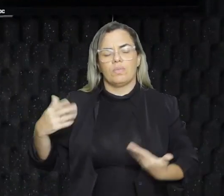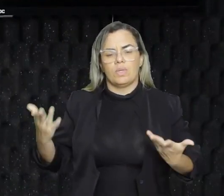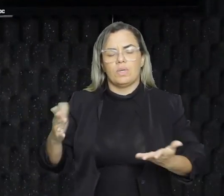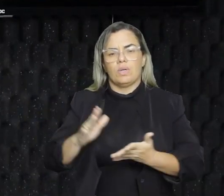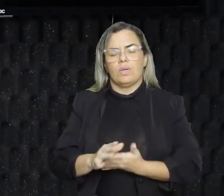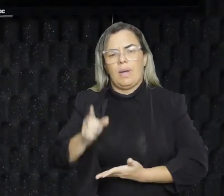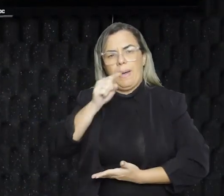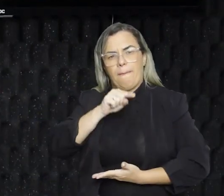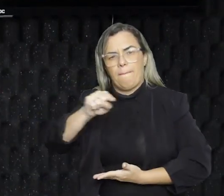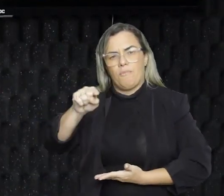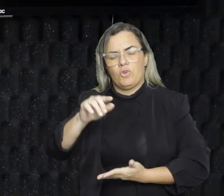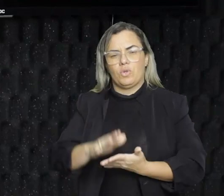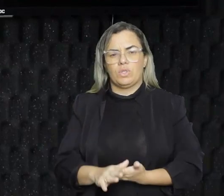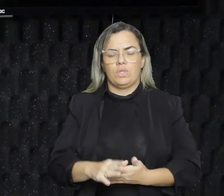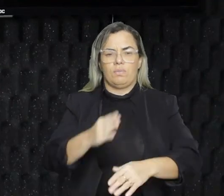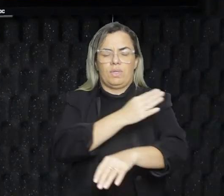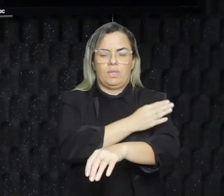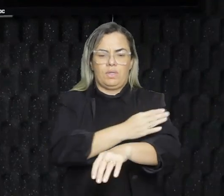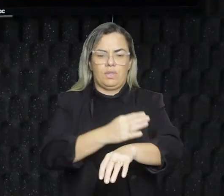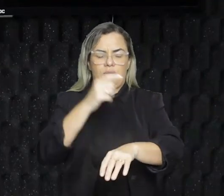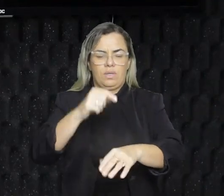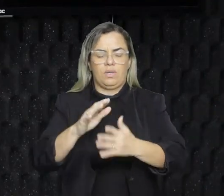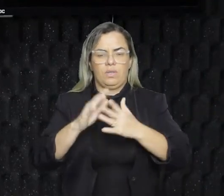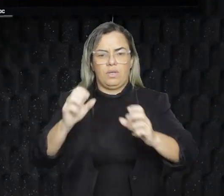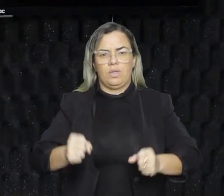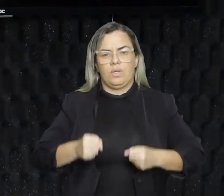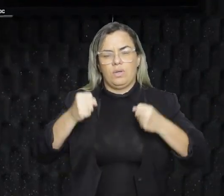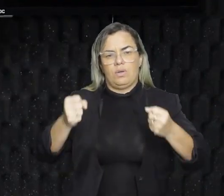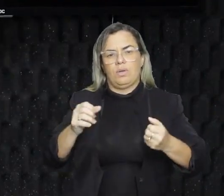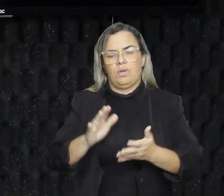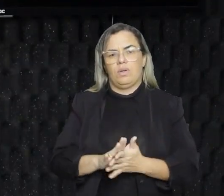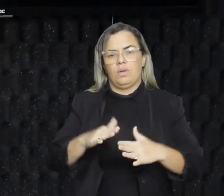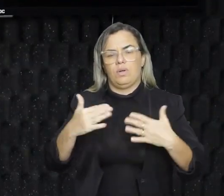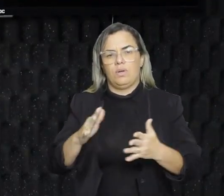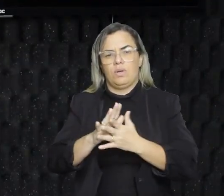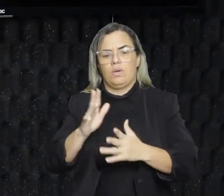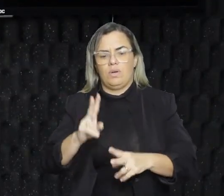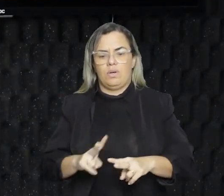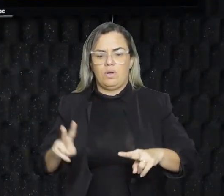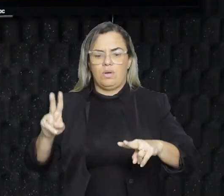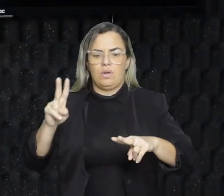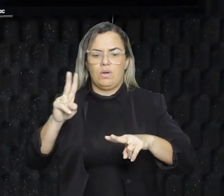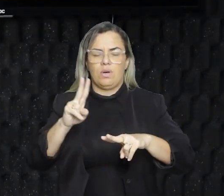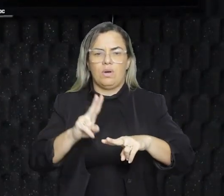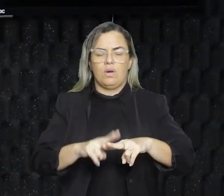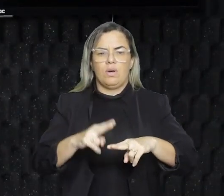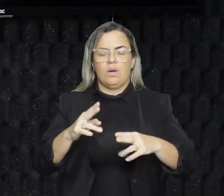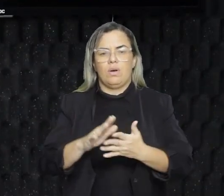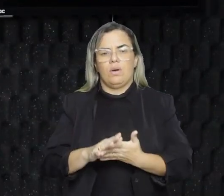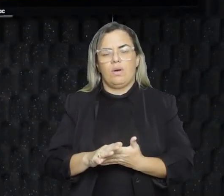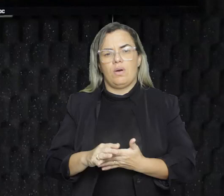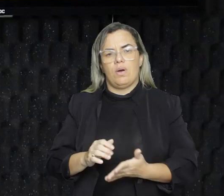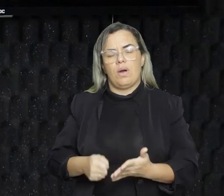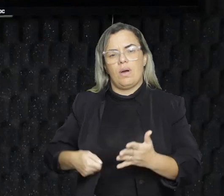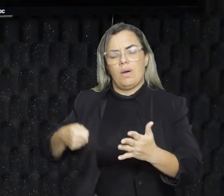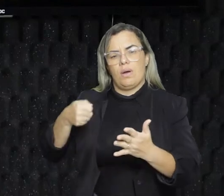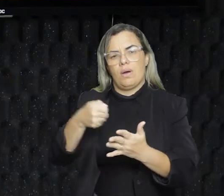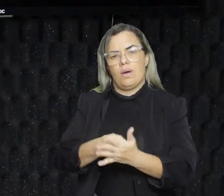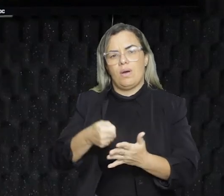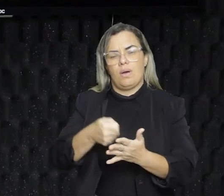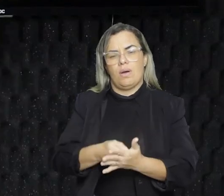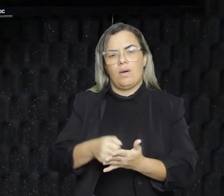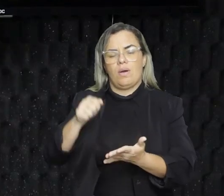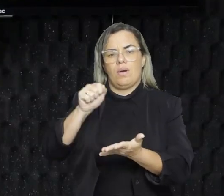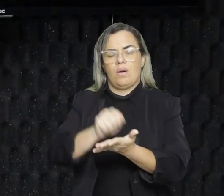se você fosse branco, você poderia ser punido com prisão e pagamento de multa. Mas se